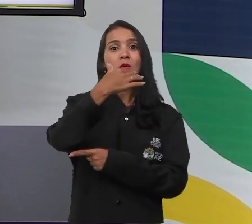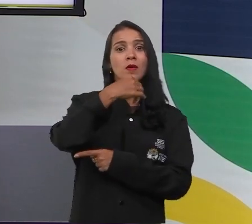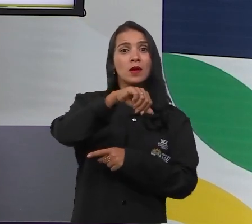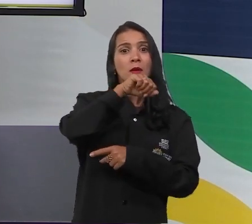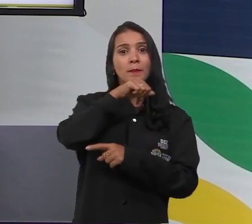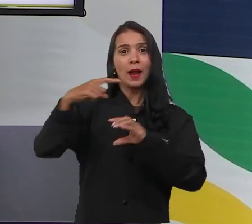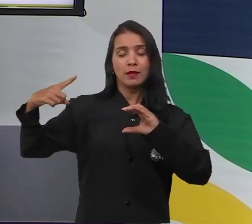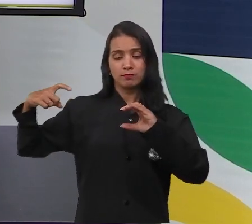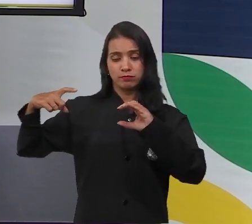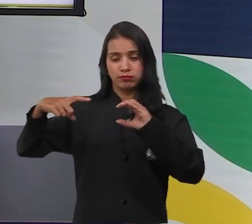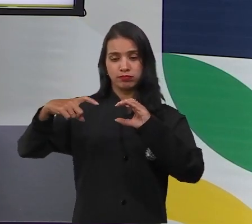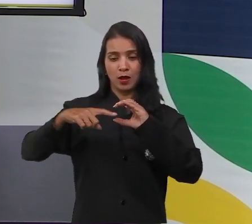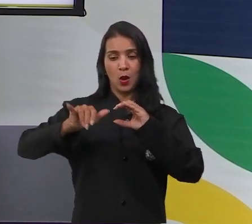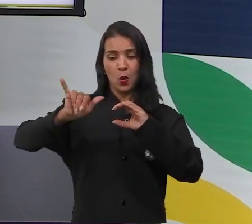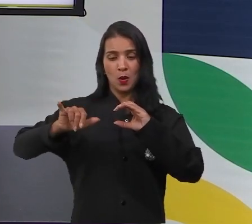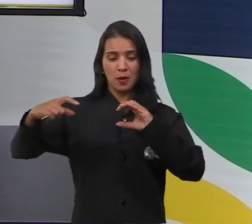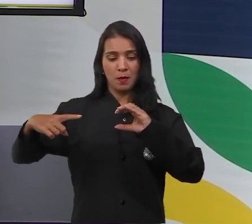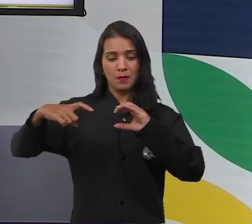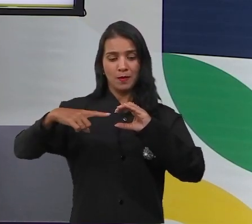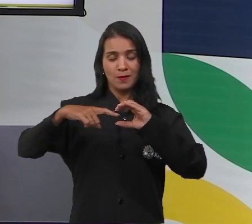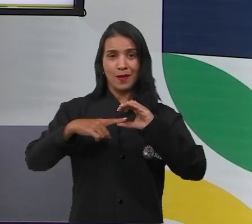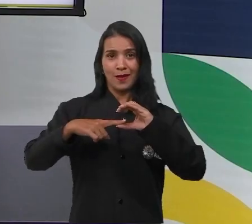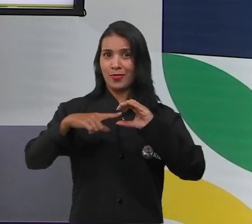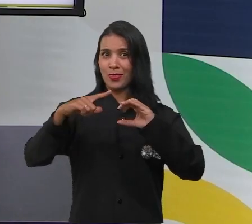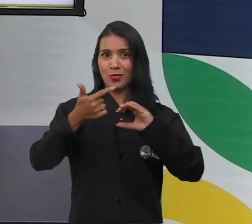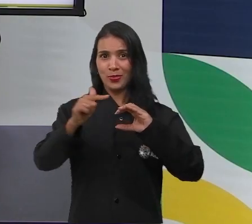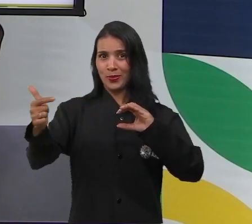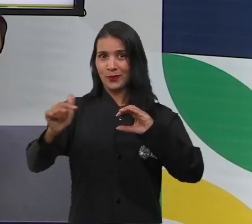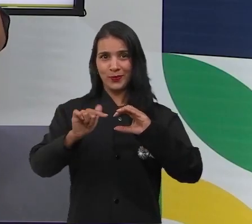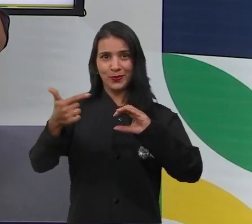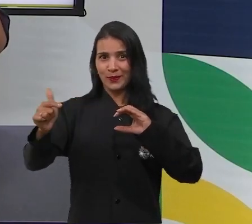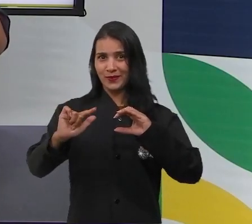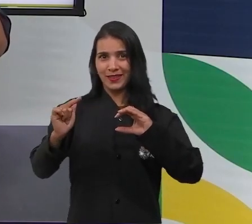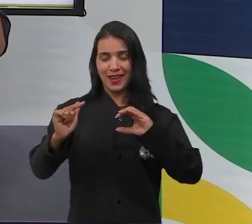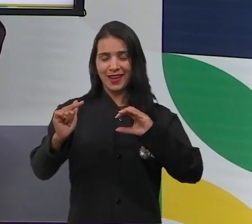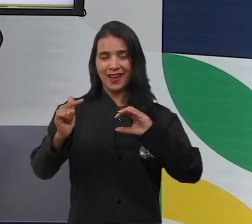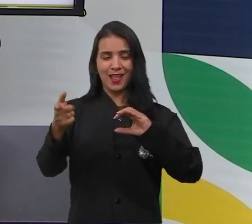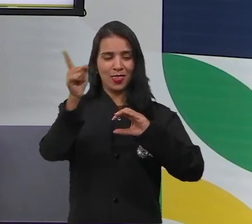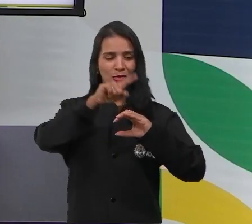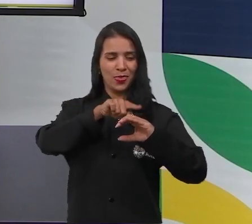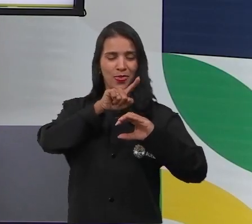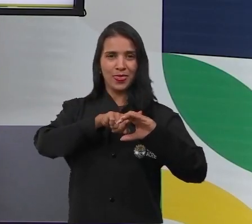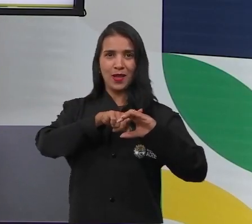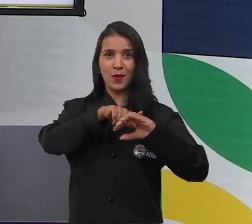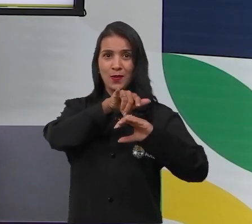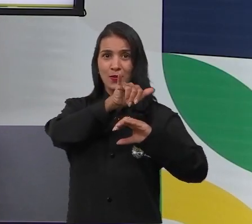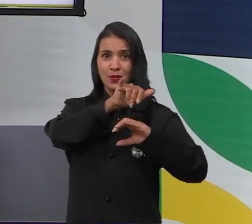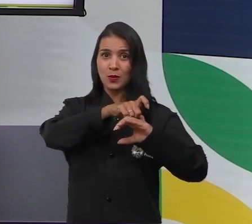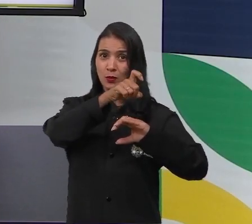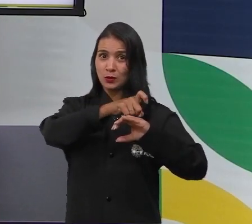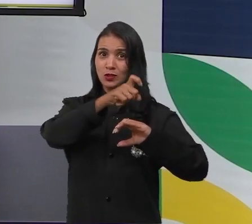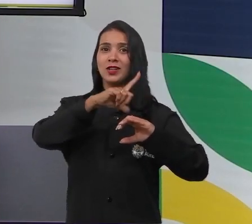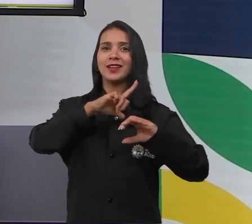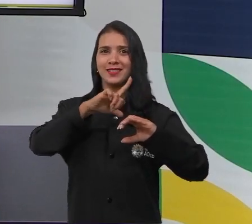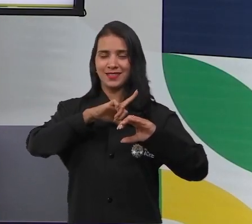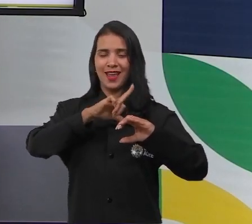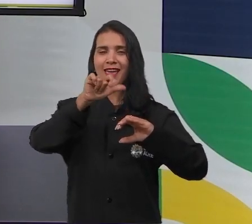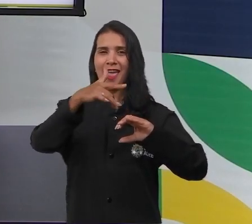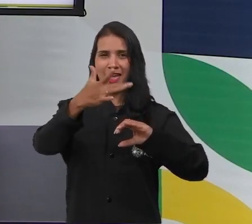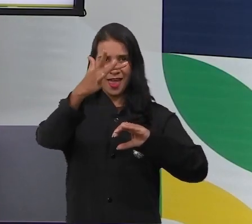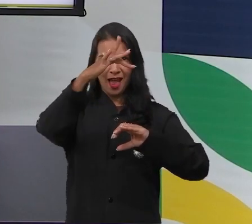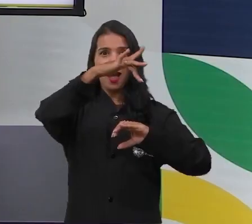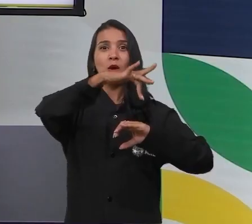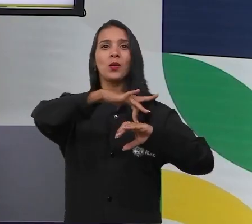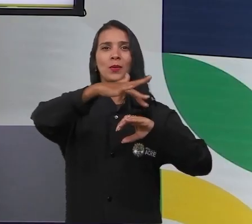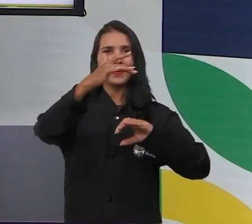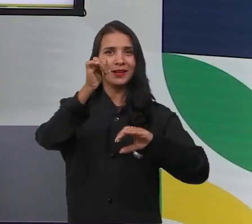doou o Y. O Y não tem daltonismo nele. Então, a culpa é direcionada à sua mãe. Já que o homem